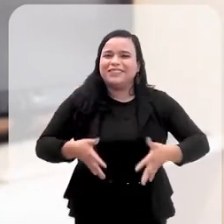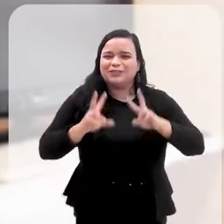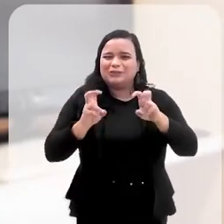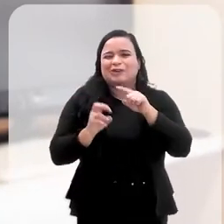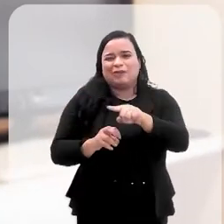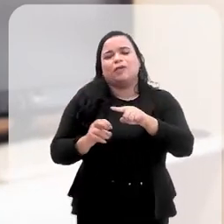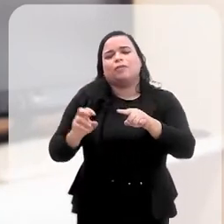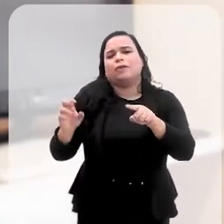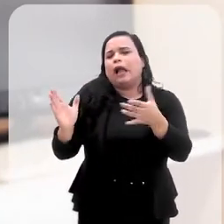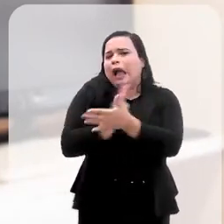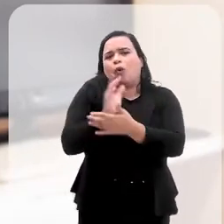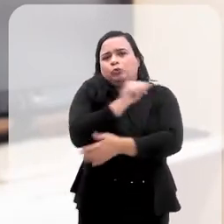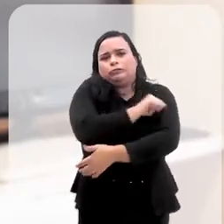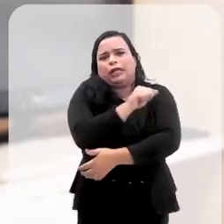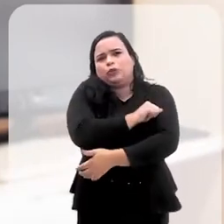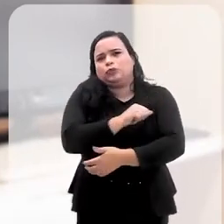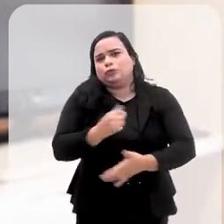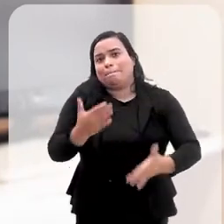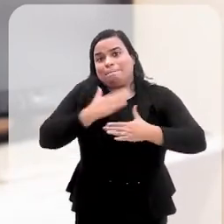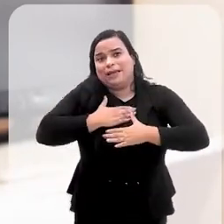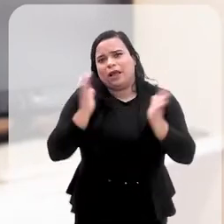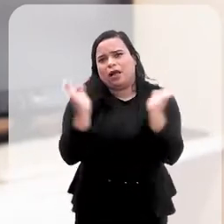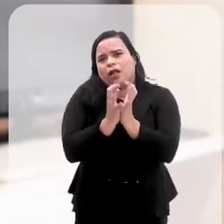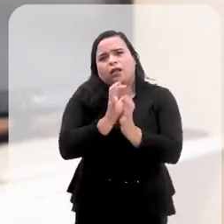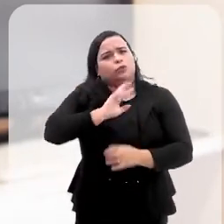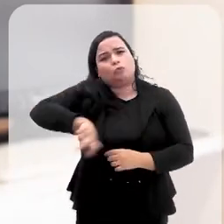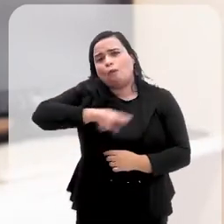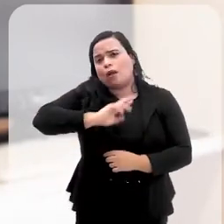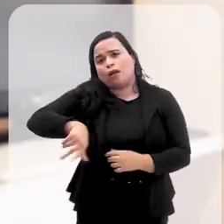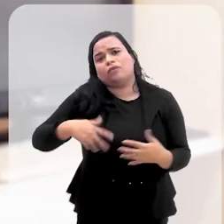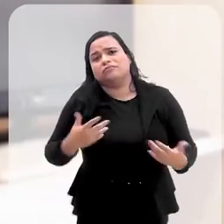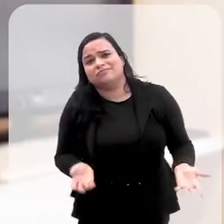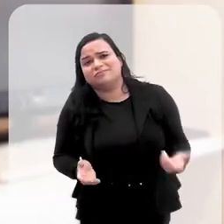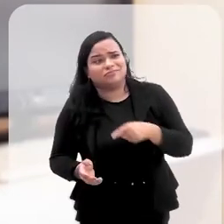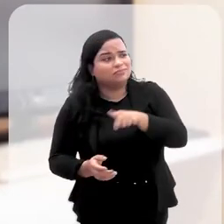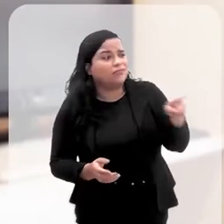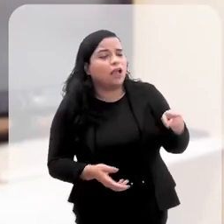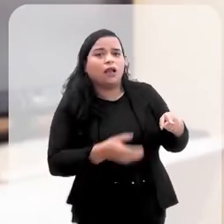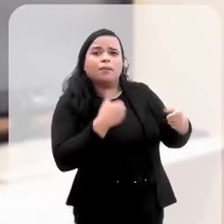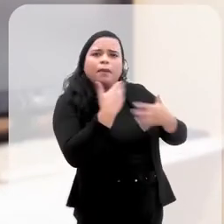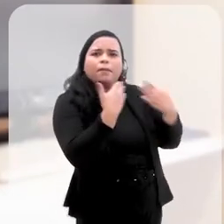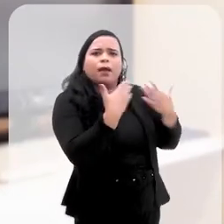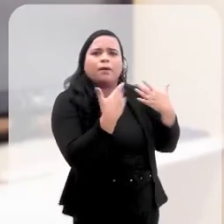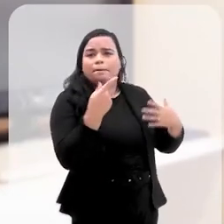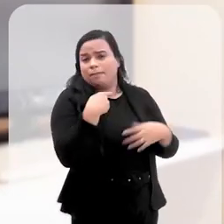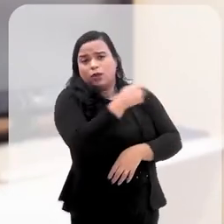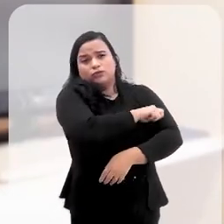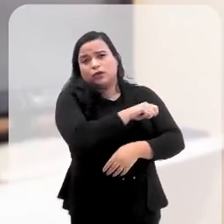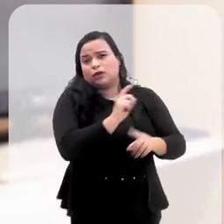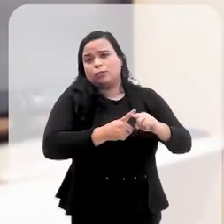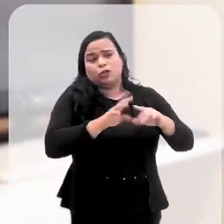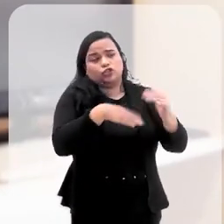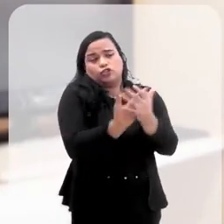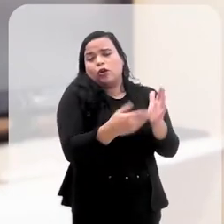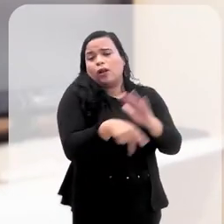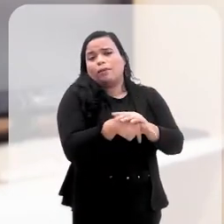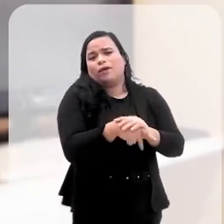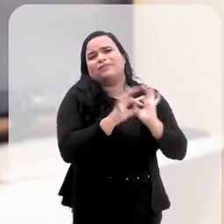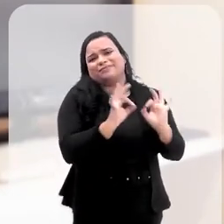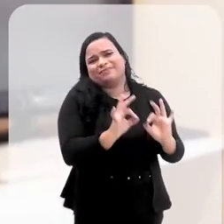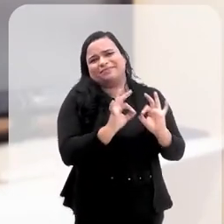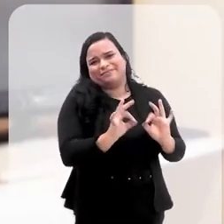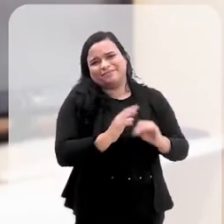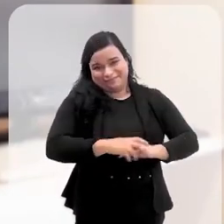eram da escola, de situações na hora do intervalo. É muita coisa que a gente aprende, né, professora? Muita coisa que a